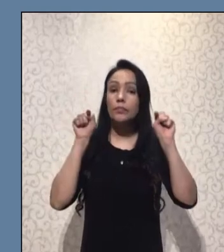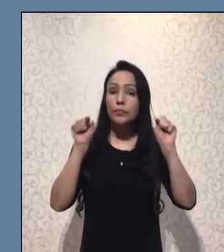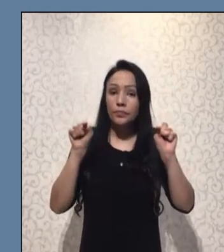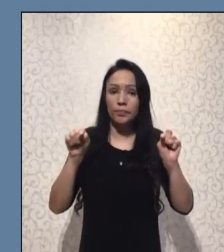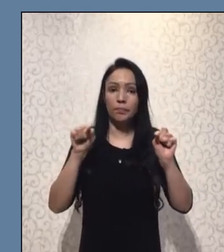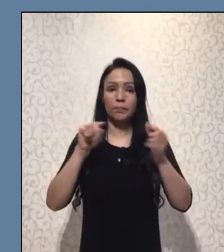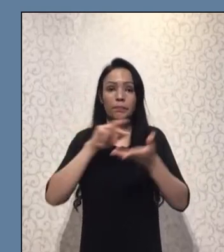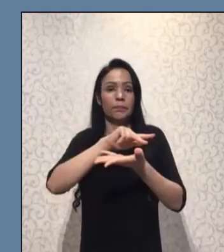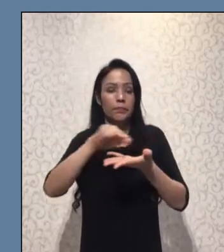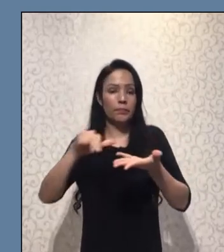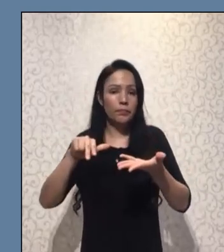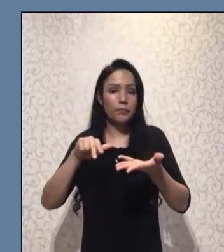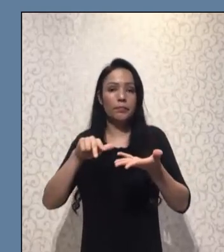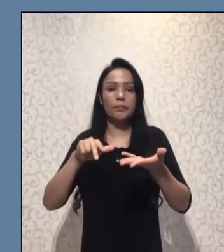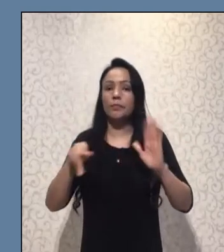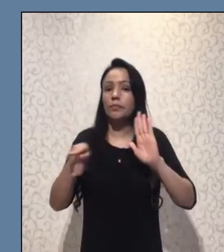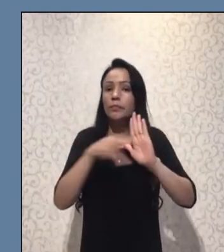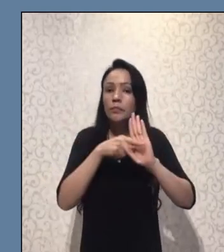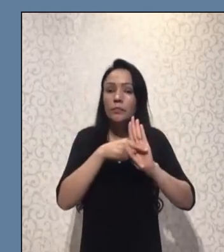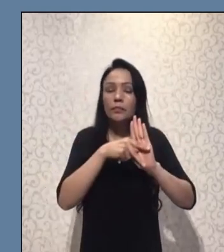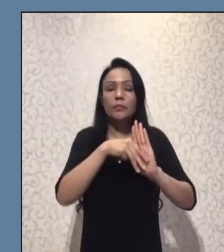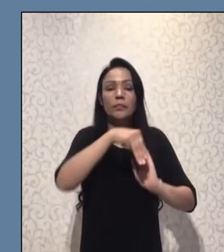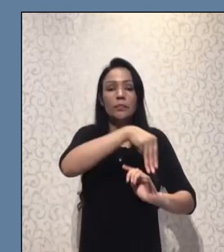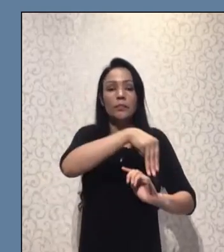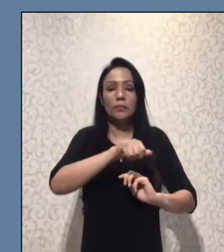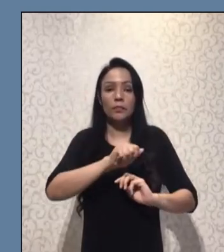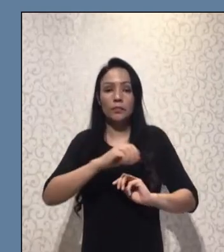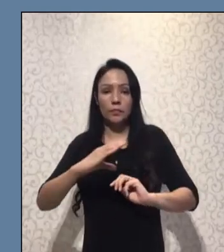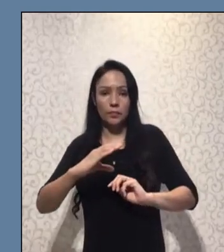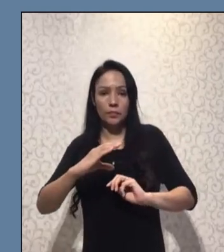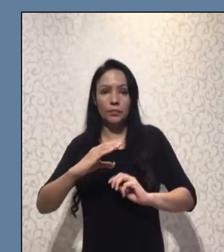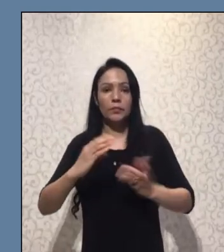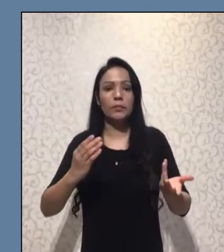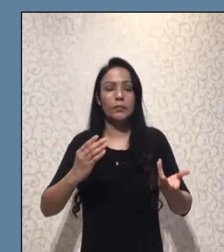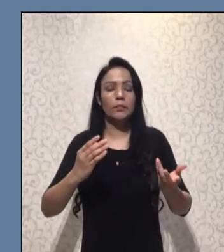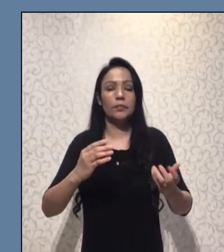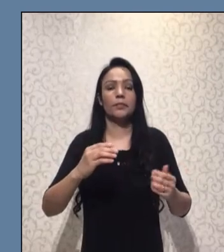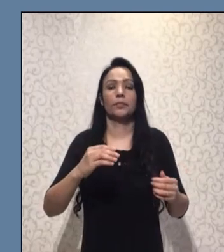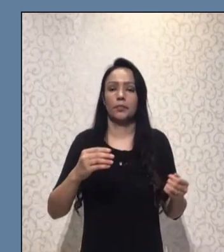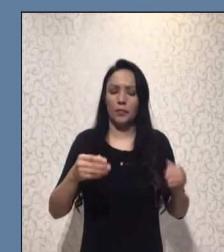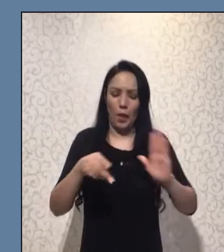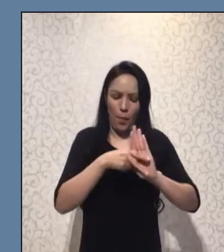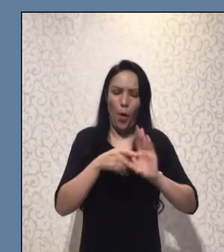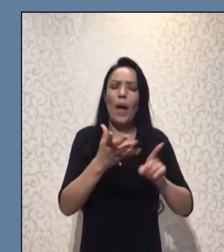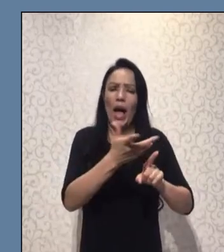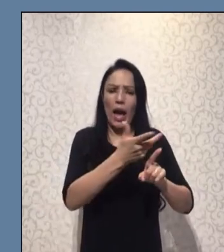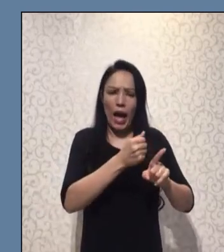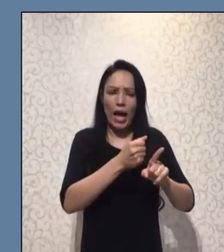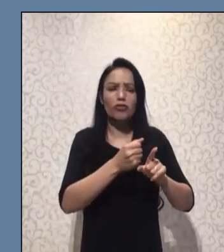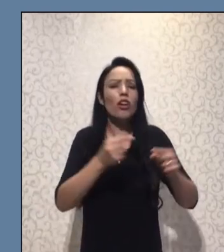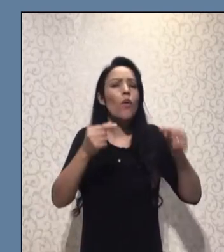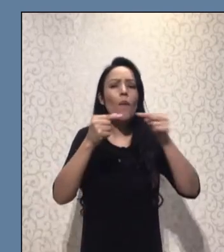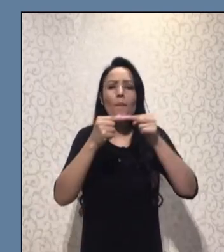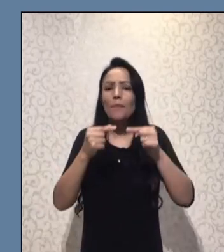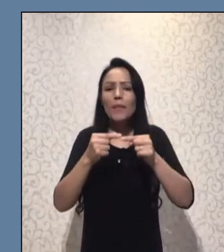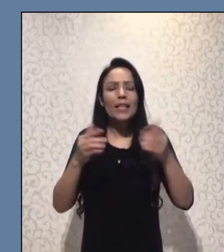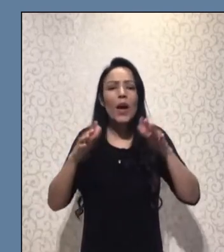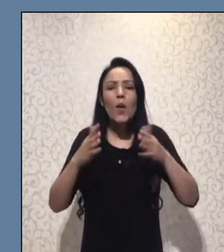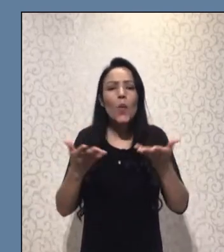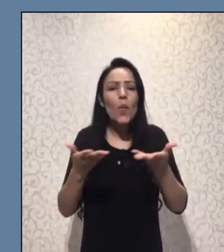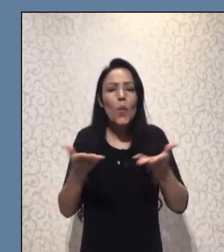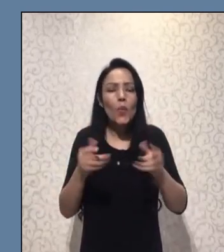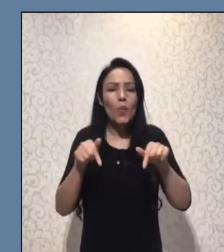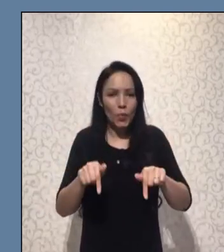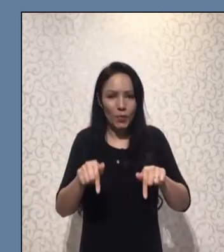do acervo do MAC. O MAC é um museu de arte contemporânea que possui uma potente coleção de arte moderna também,